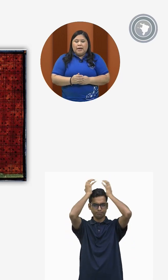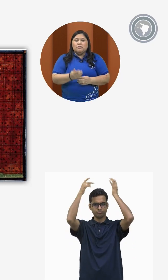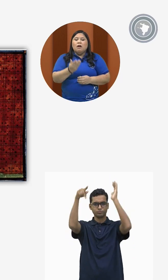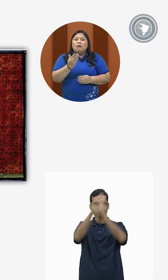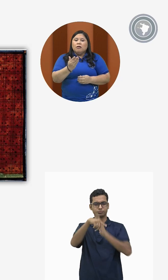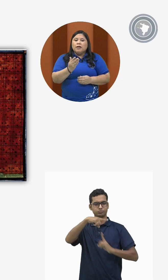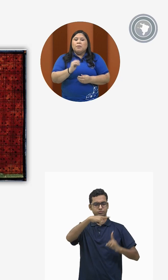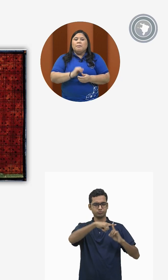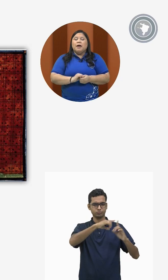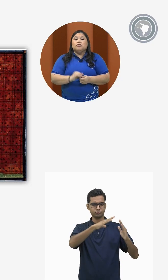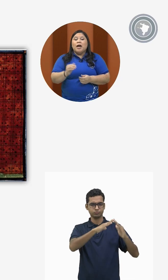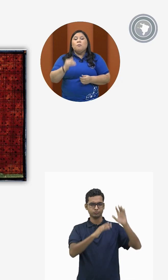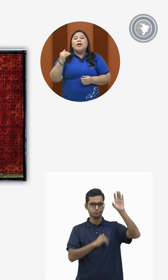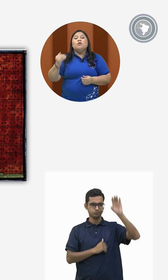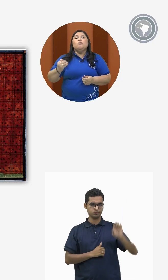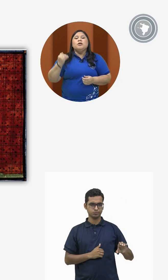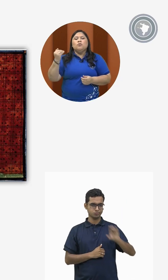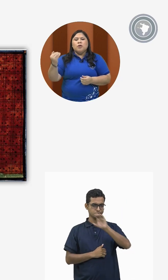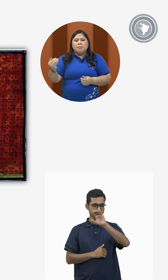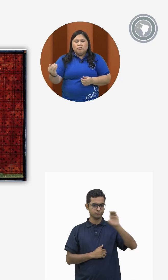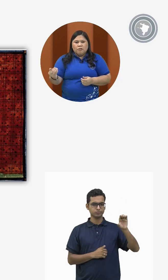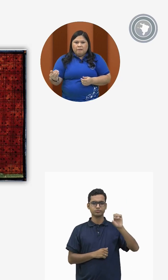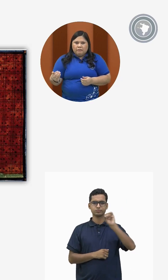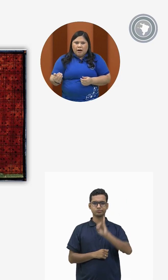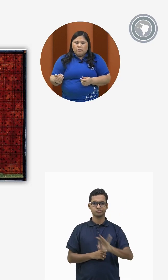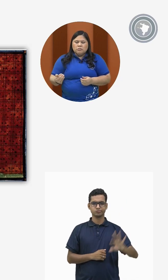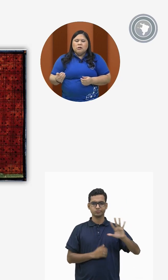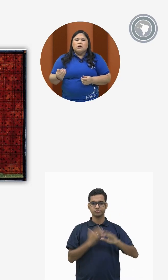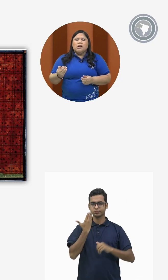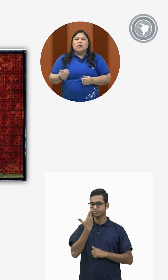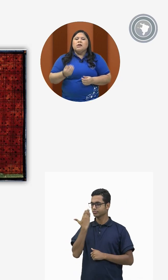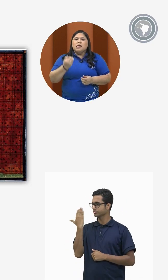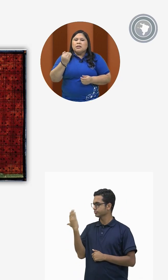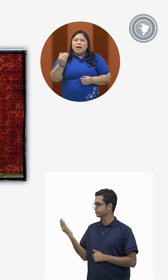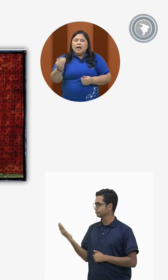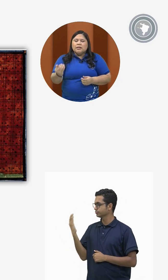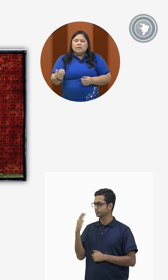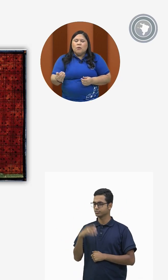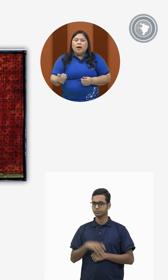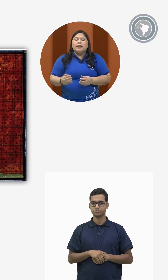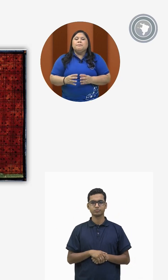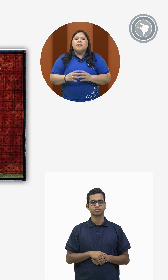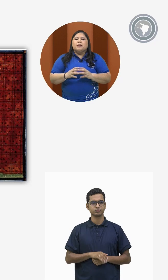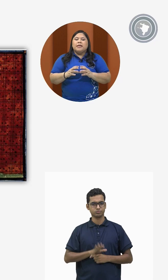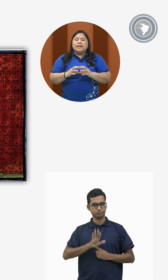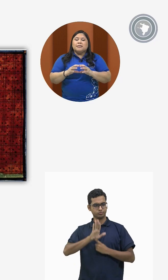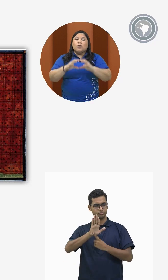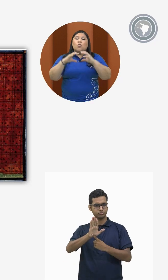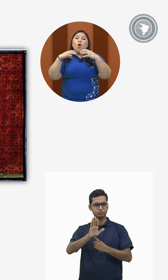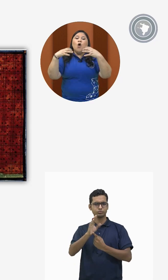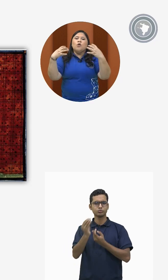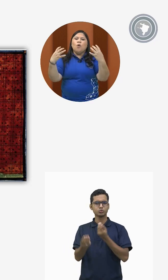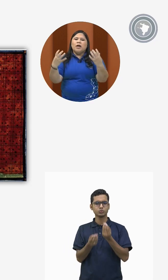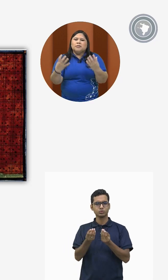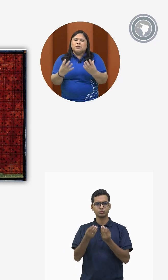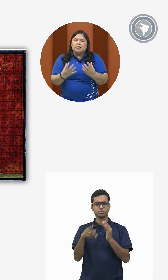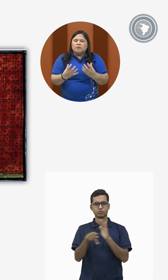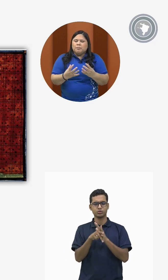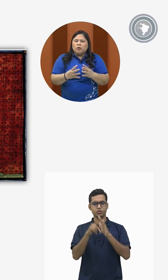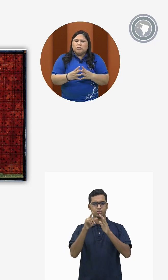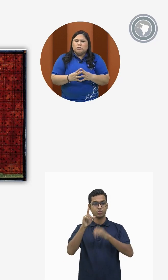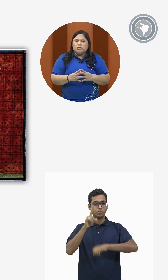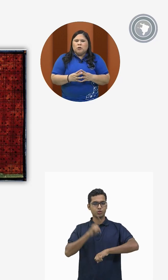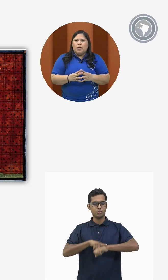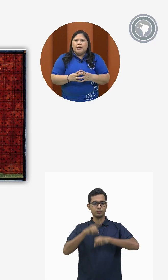então, pela igreja, tá certo? Olha aí uma imagem, é uma iluminura medieval né, que trata então aí dessa